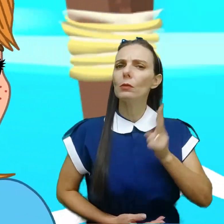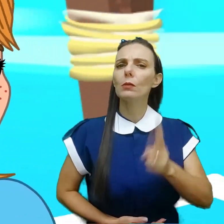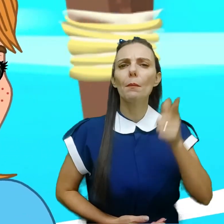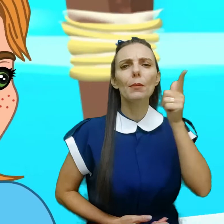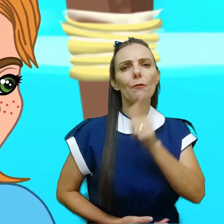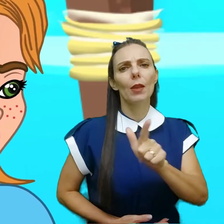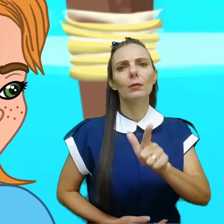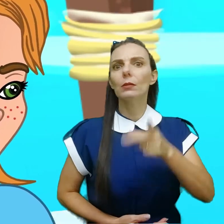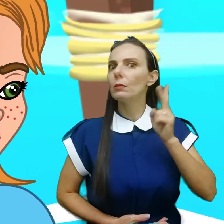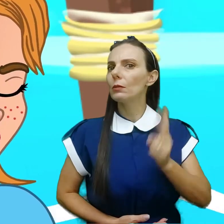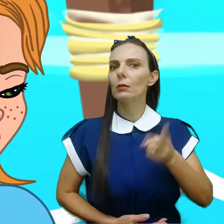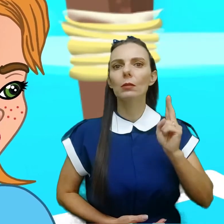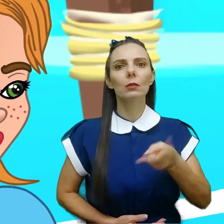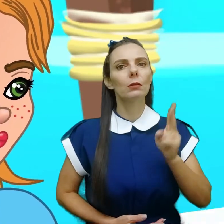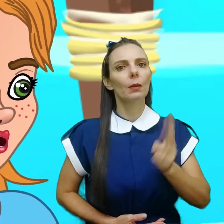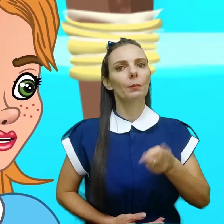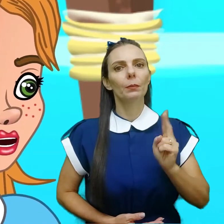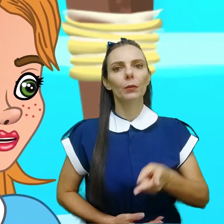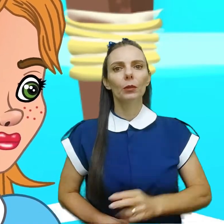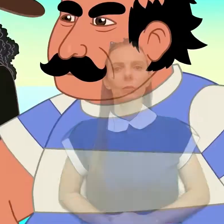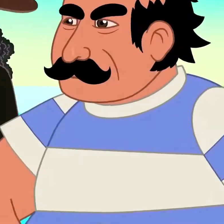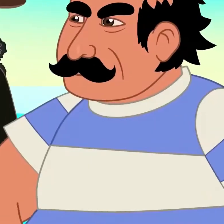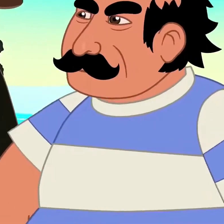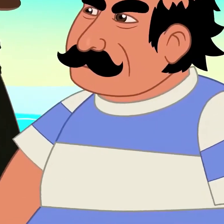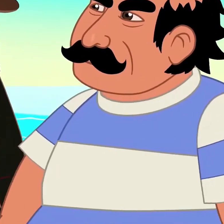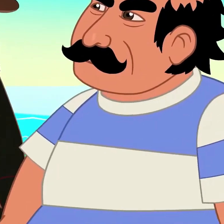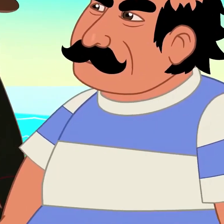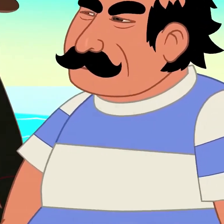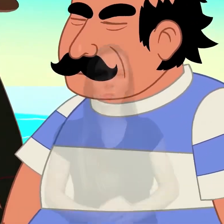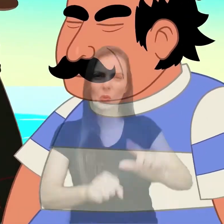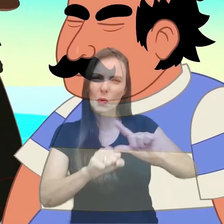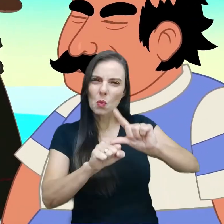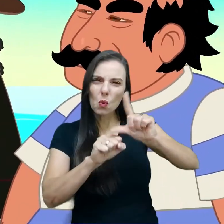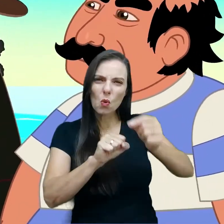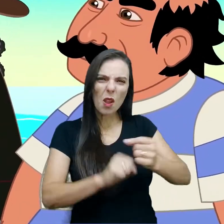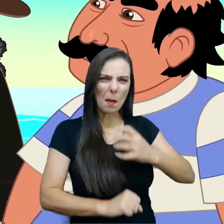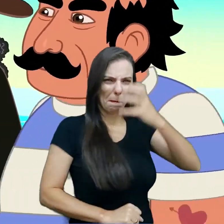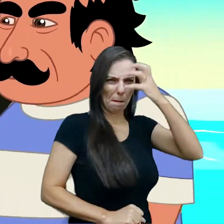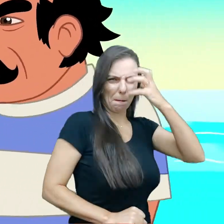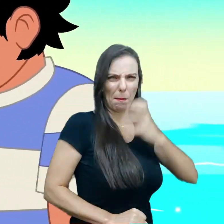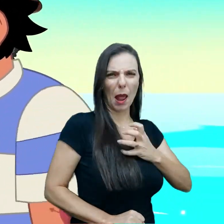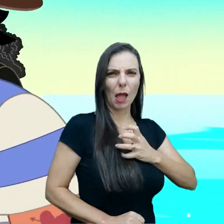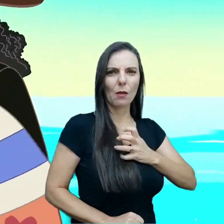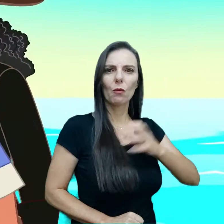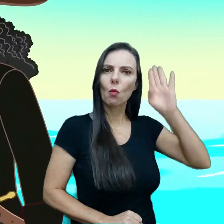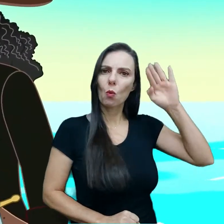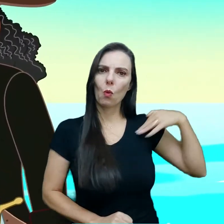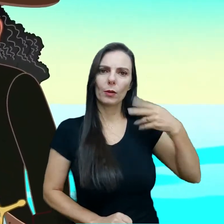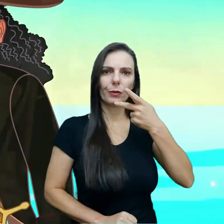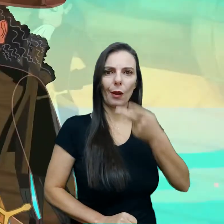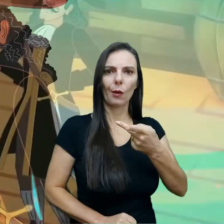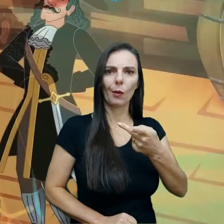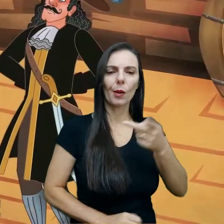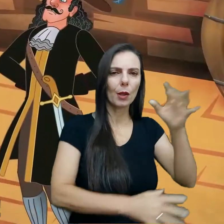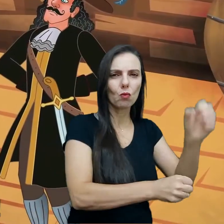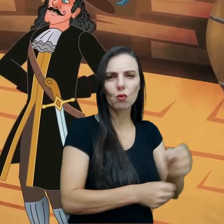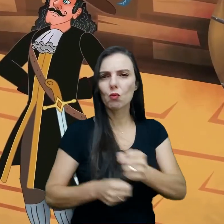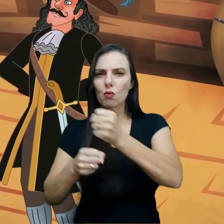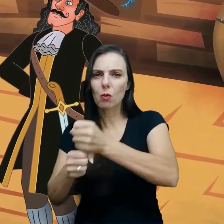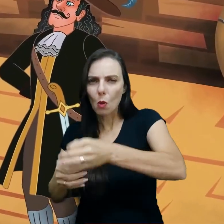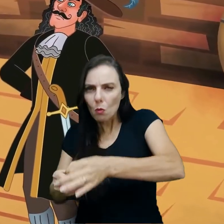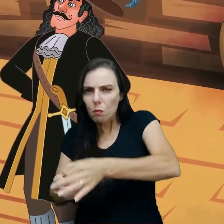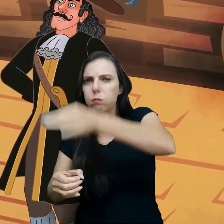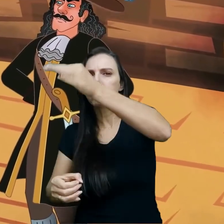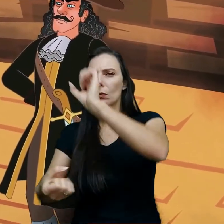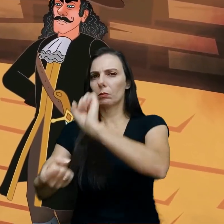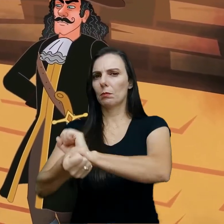o amor sempre vence. Sempre. Capitão Hook ficou furioso com as palavras de Andy.